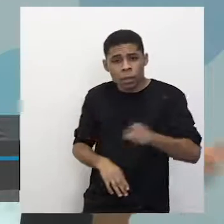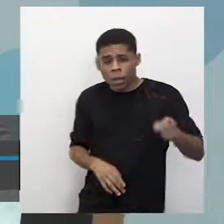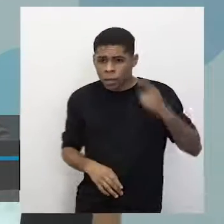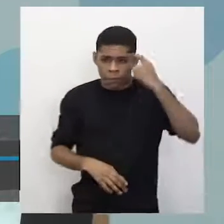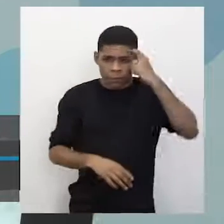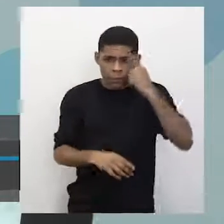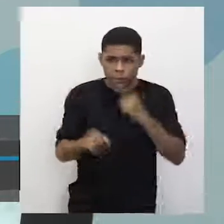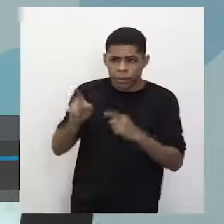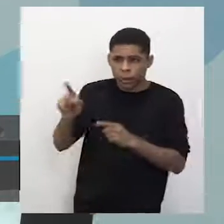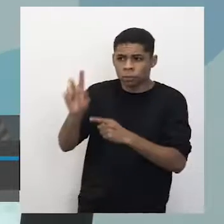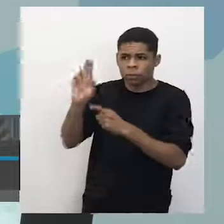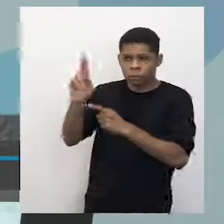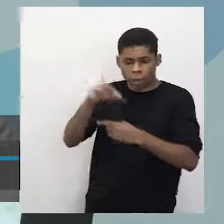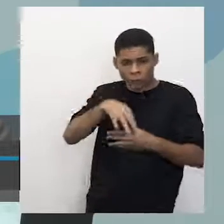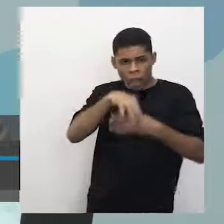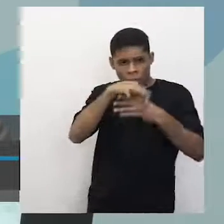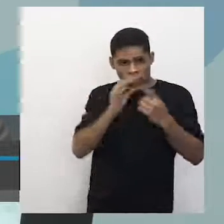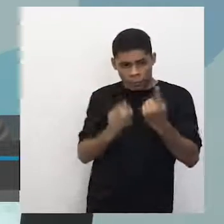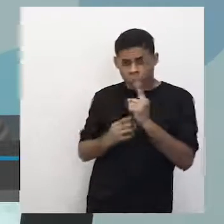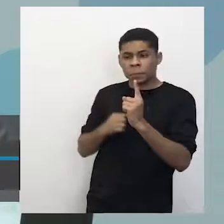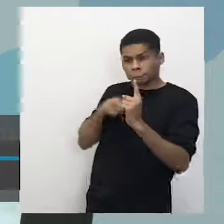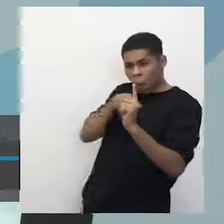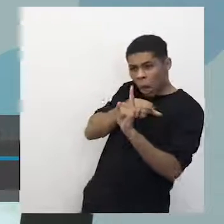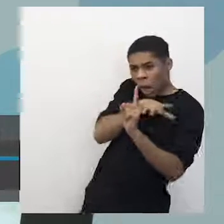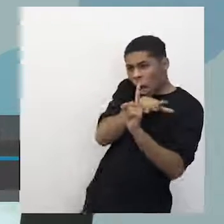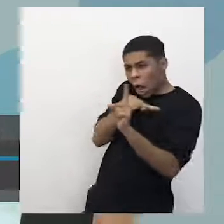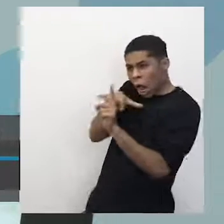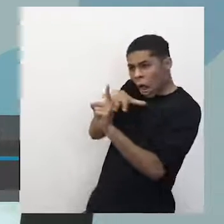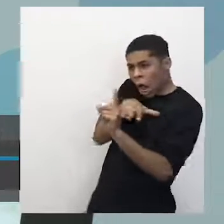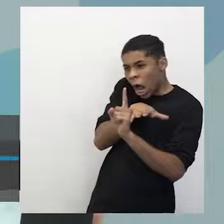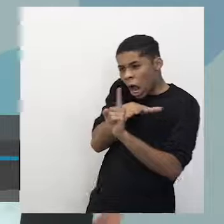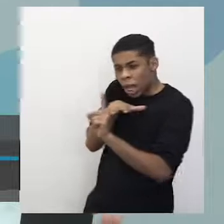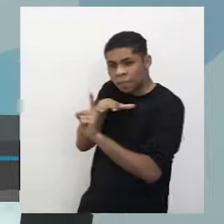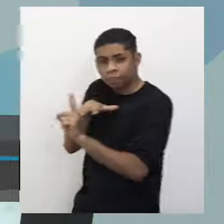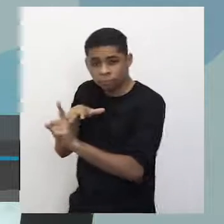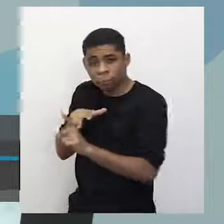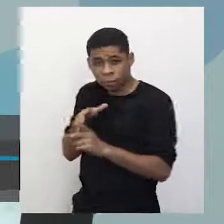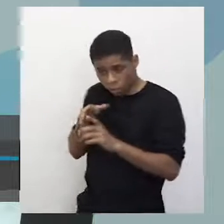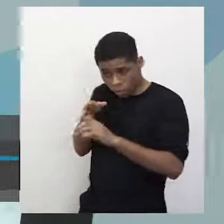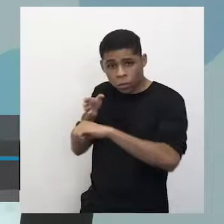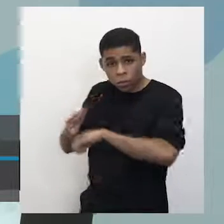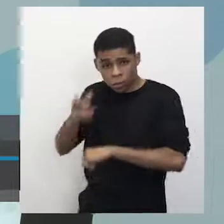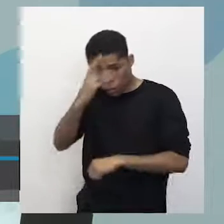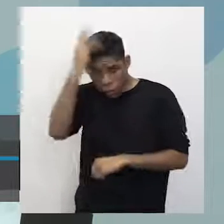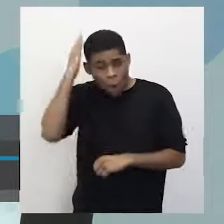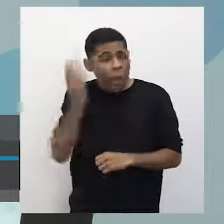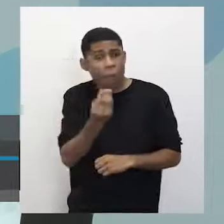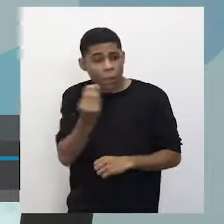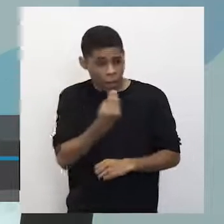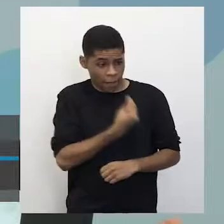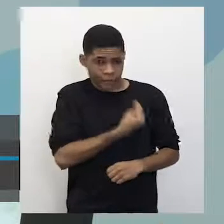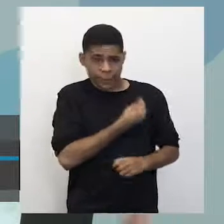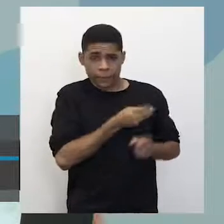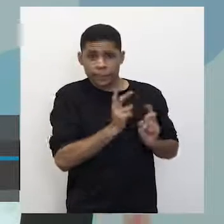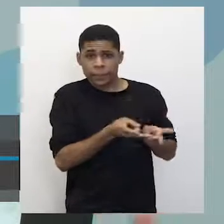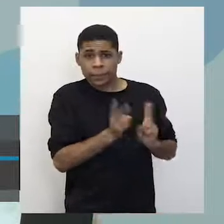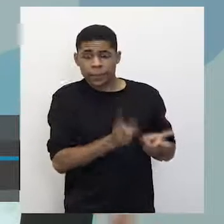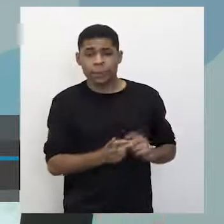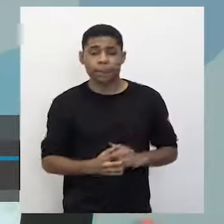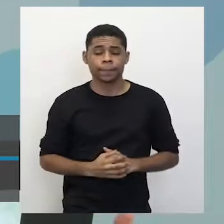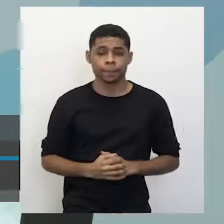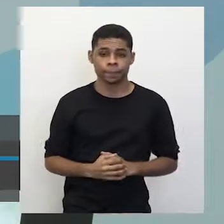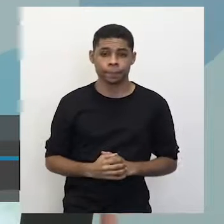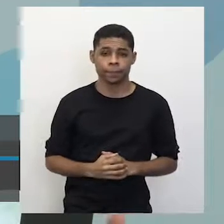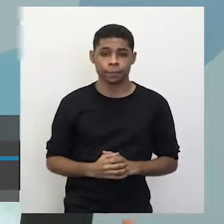àquele líder que os conduziu para dentro do território, né? Muitos vieram para Roma por uma questão de sobrevivência, né? E aí essa